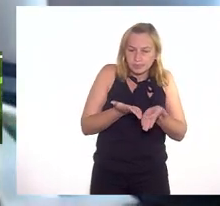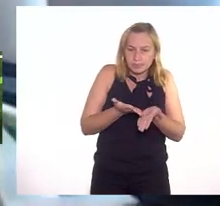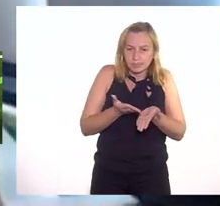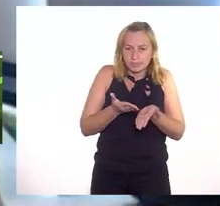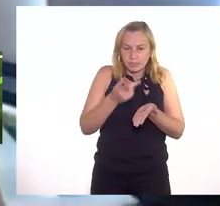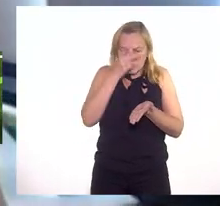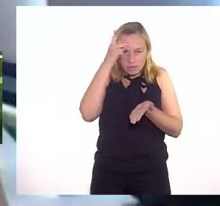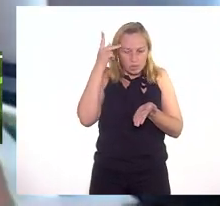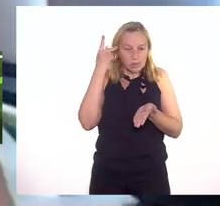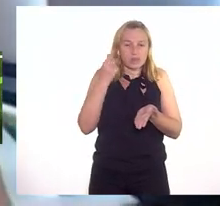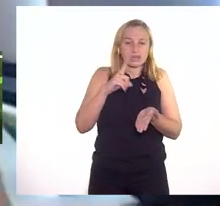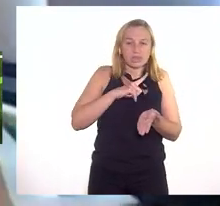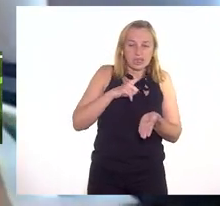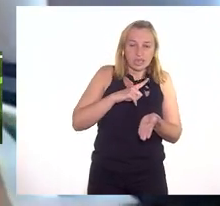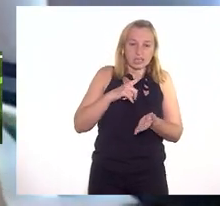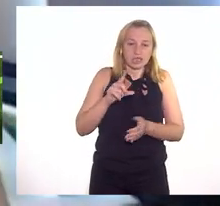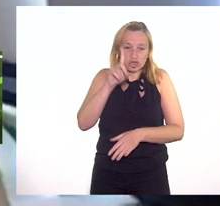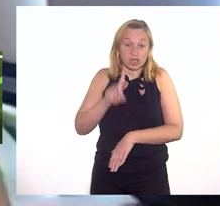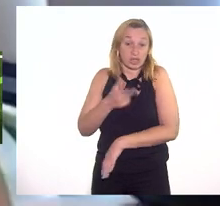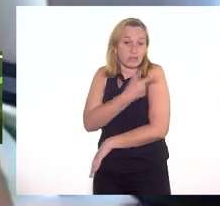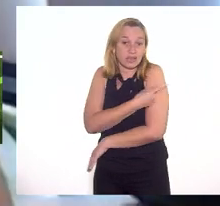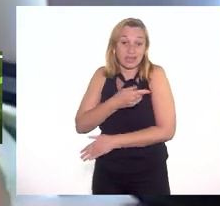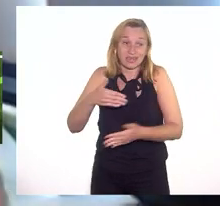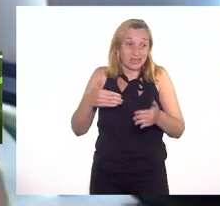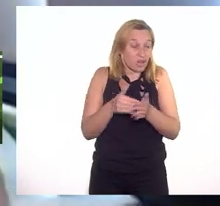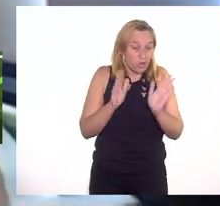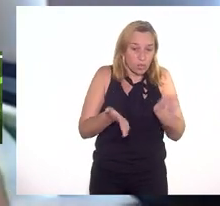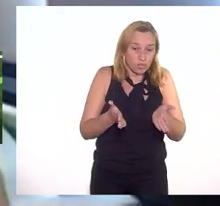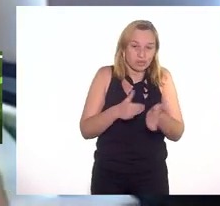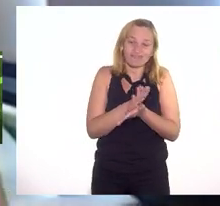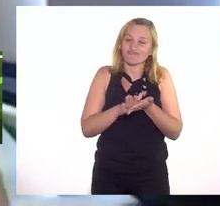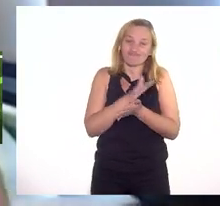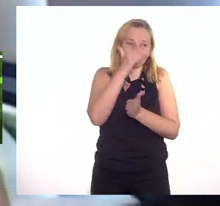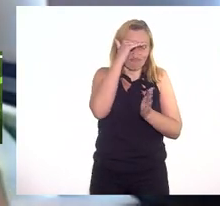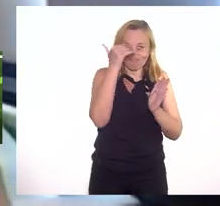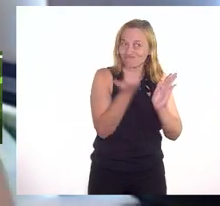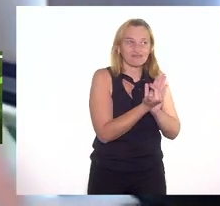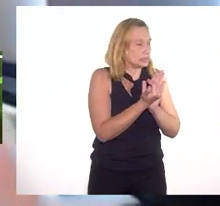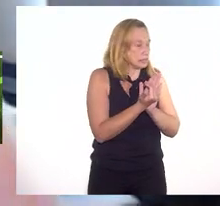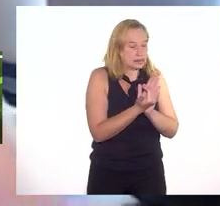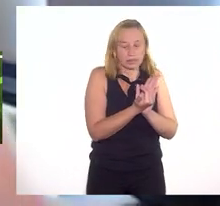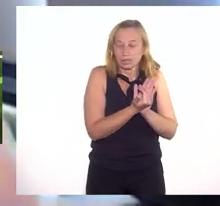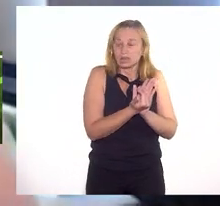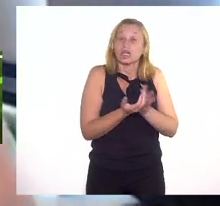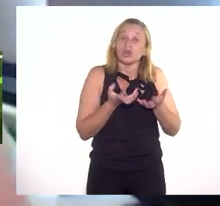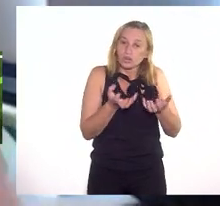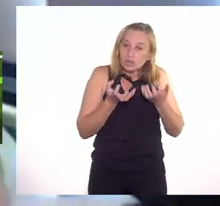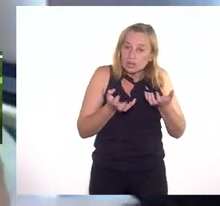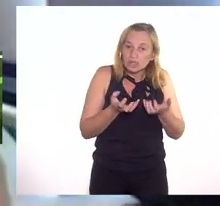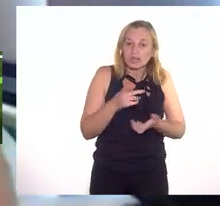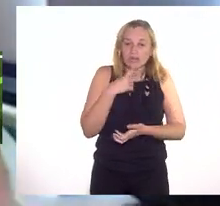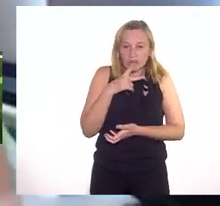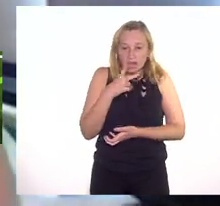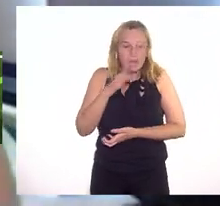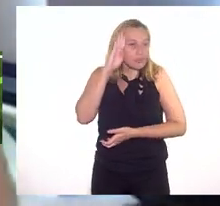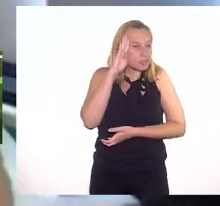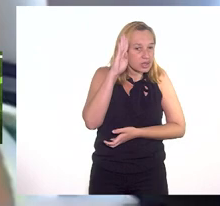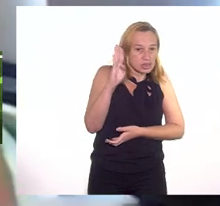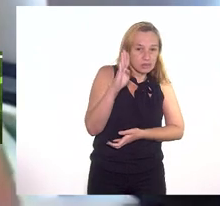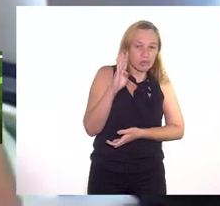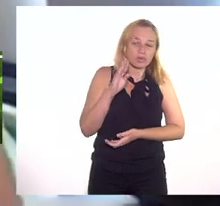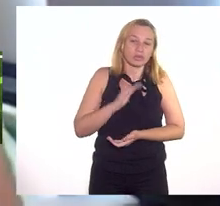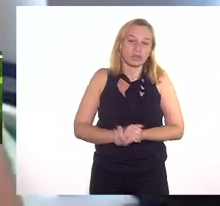direito à vacina, mas até hoje isso não está sendo cumprido. Então, assim, eu queria trazer isso